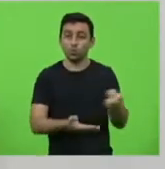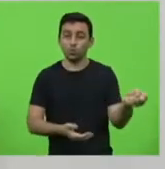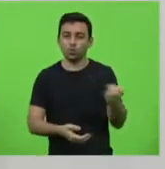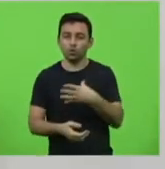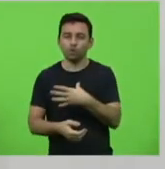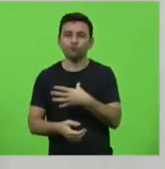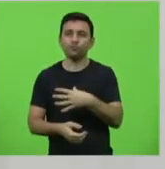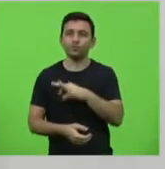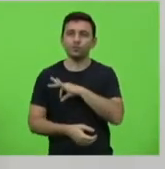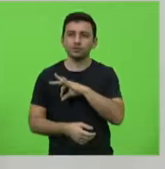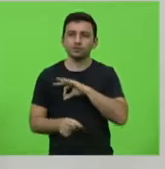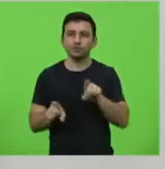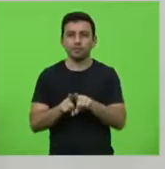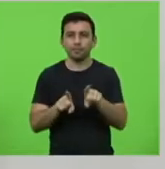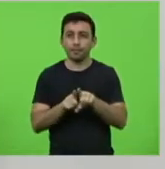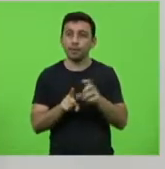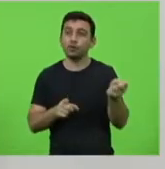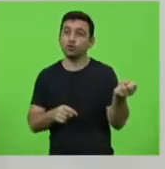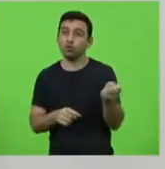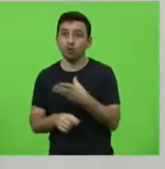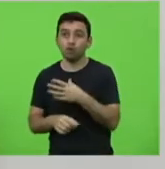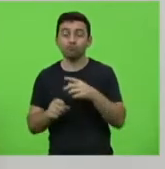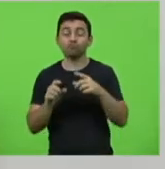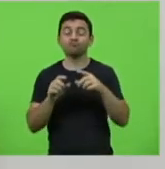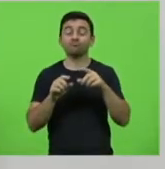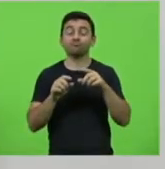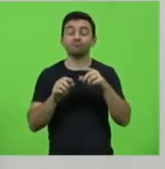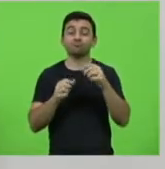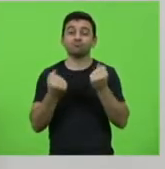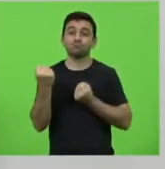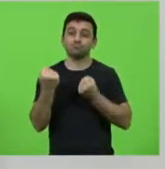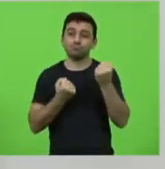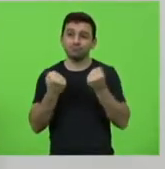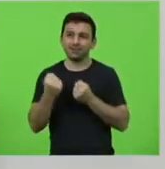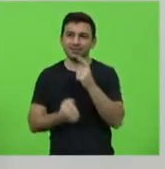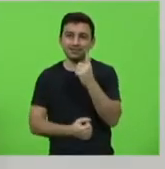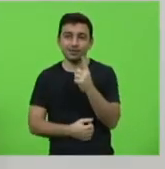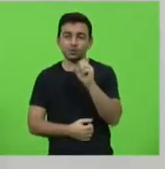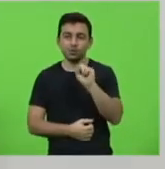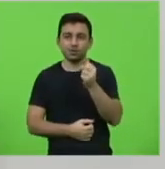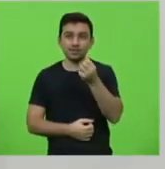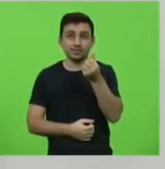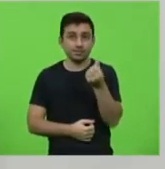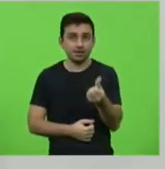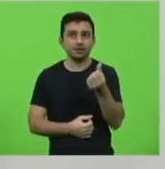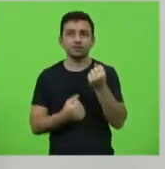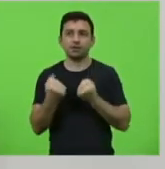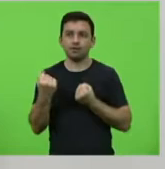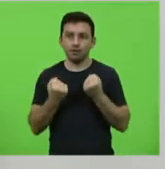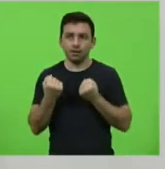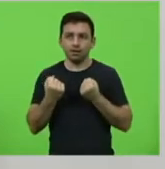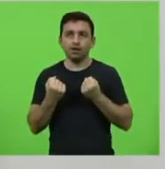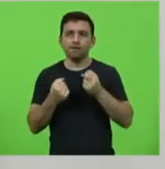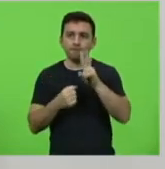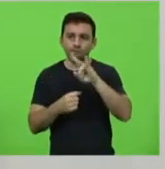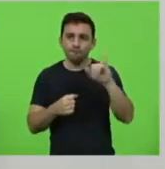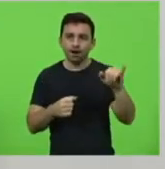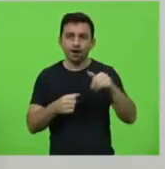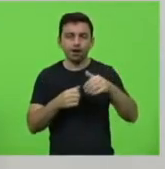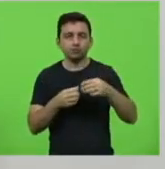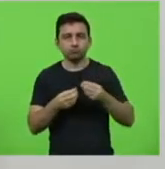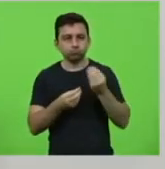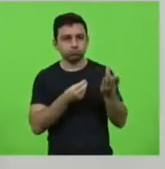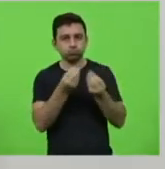policiais e com essas novas viaturas. 186 viaturas que vão para